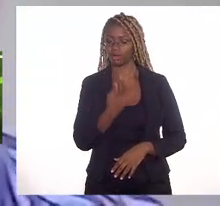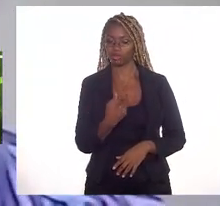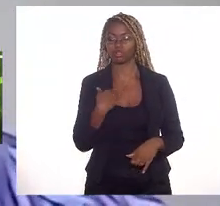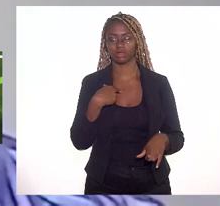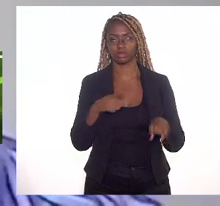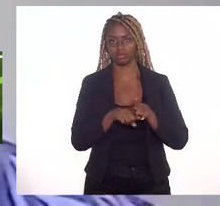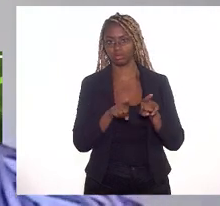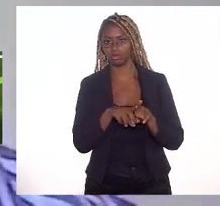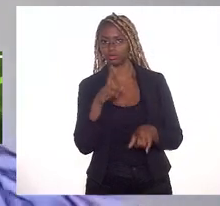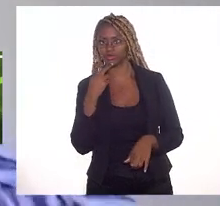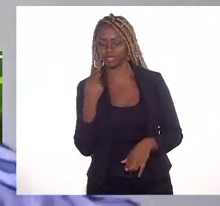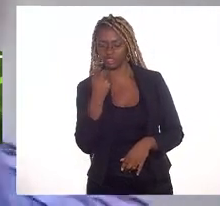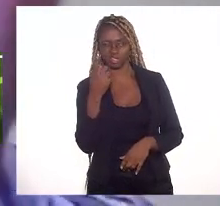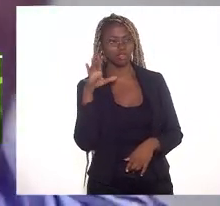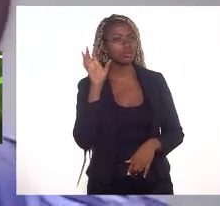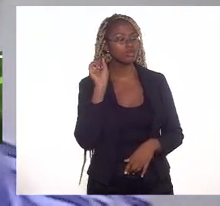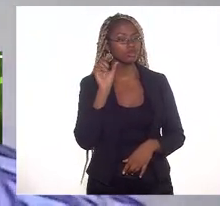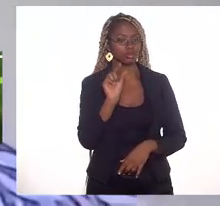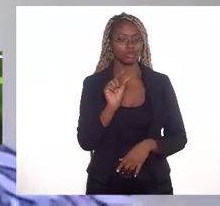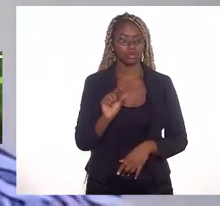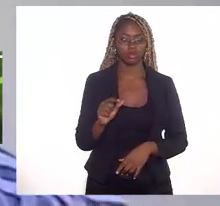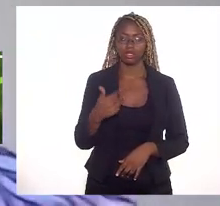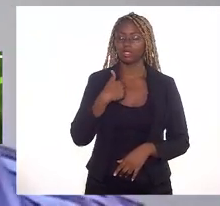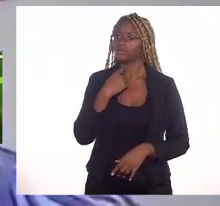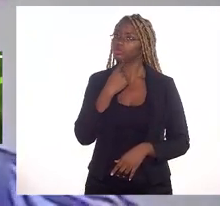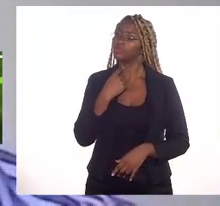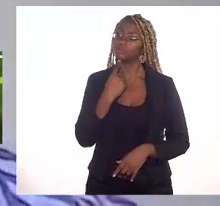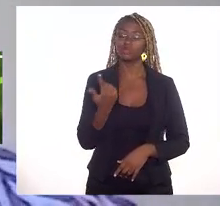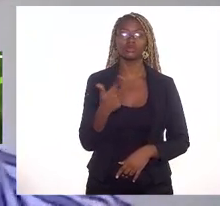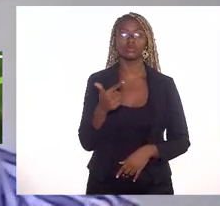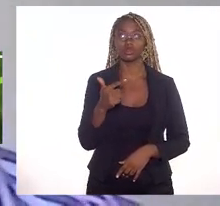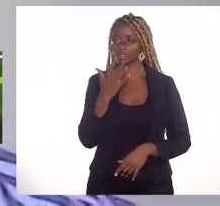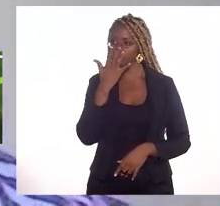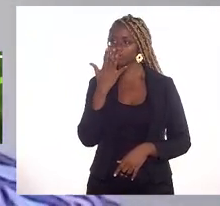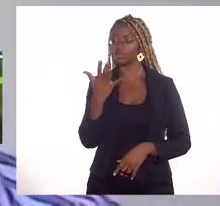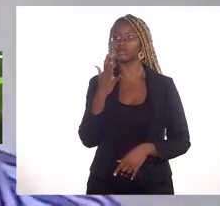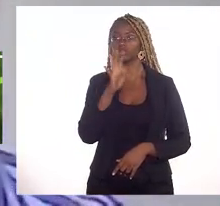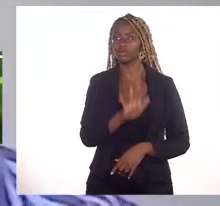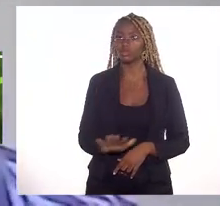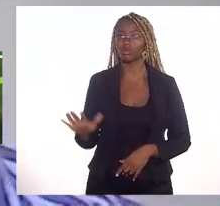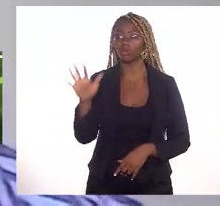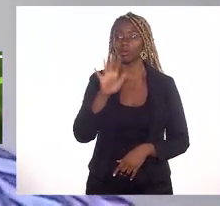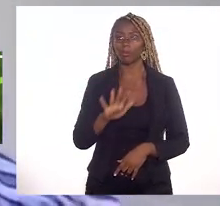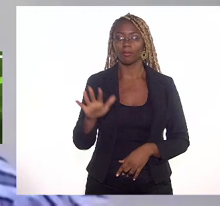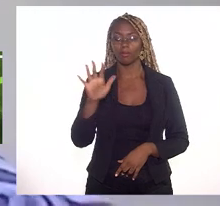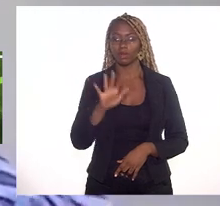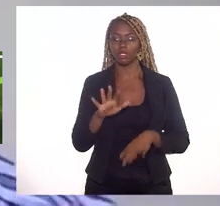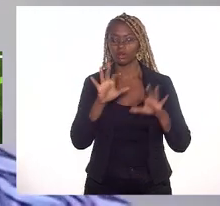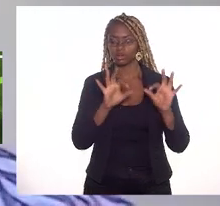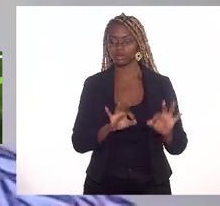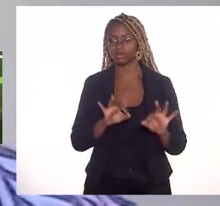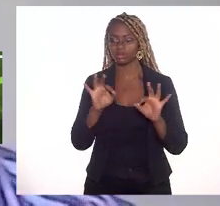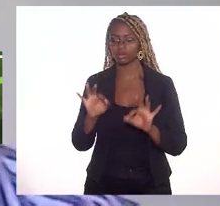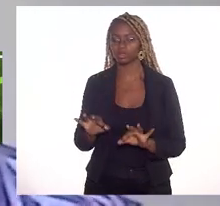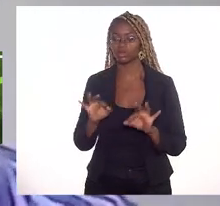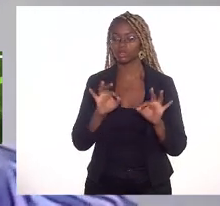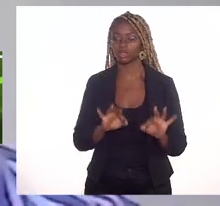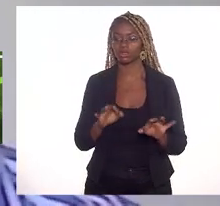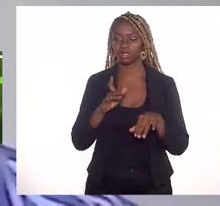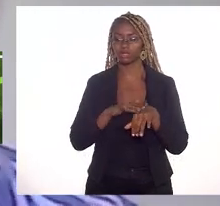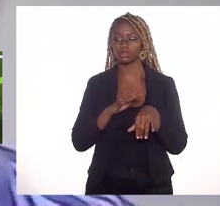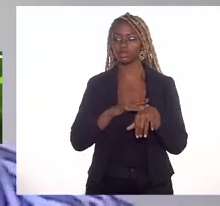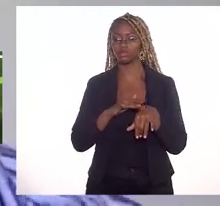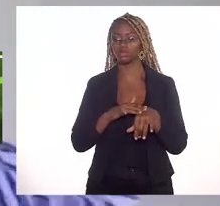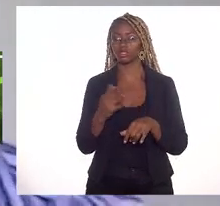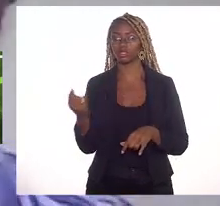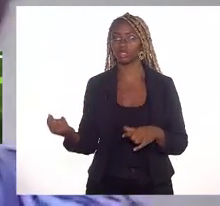parte da intervenção do Flávio, eu não tenho dúvida que o enfrentamento completo, o enfrentamento pleno das doenças raras no